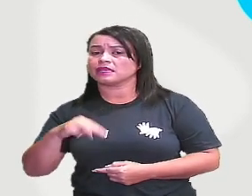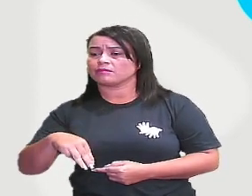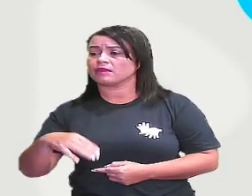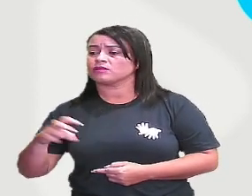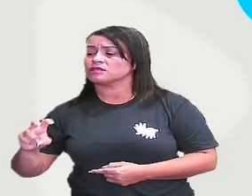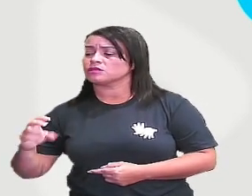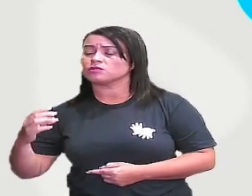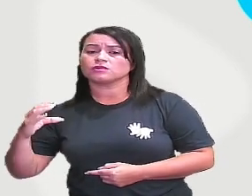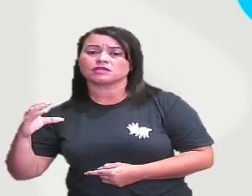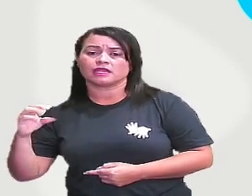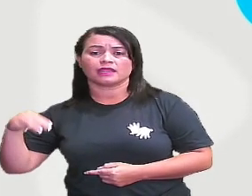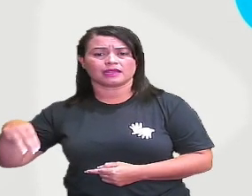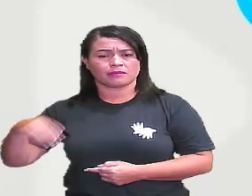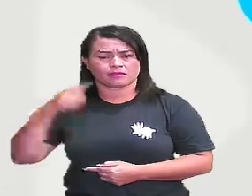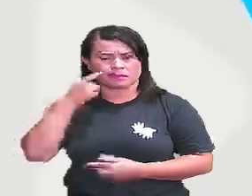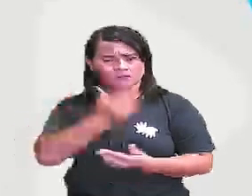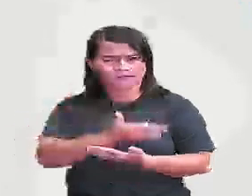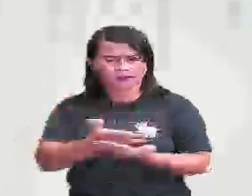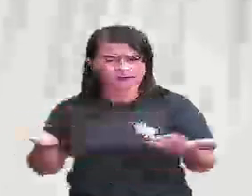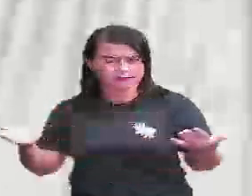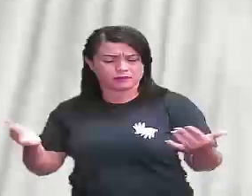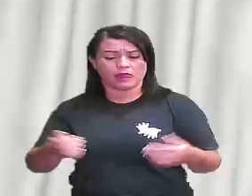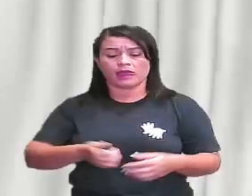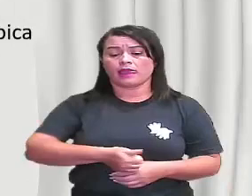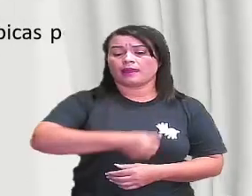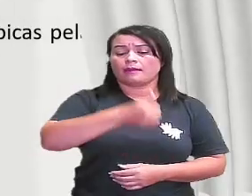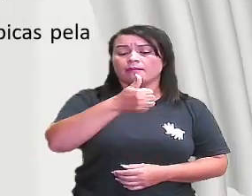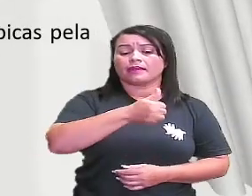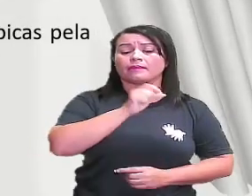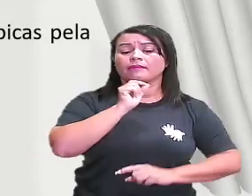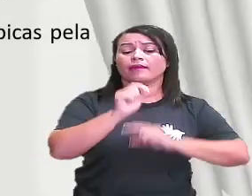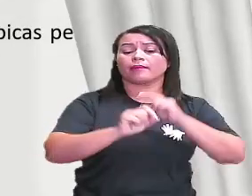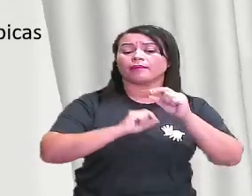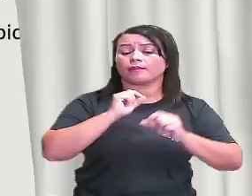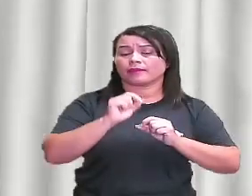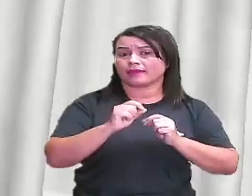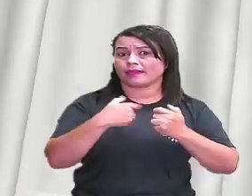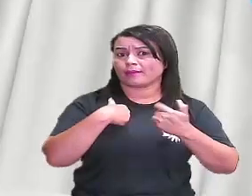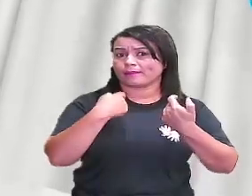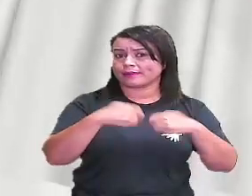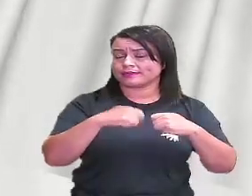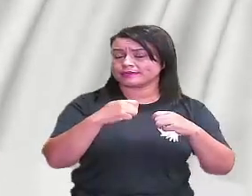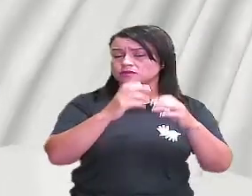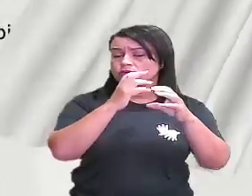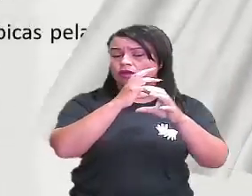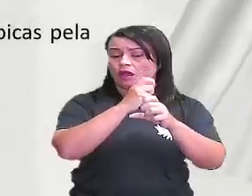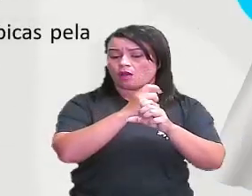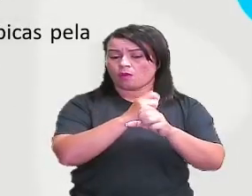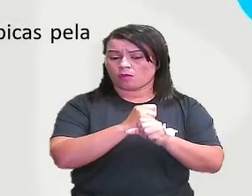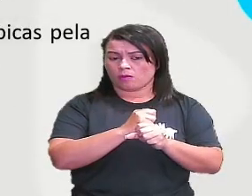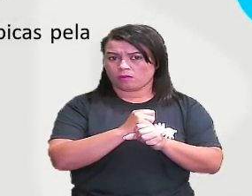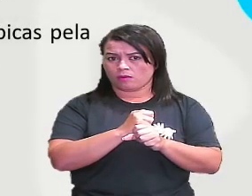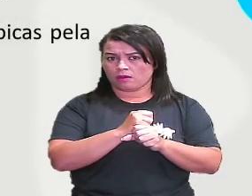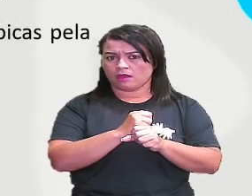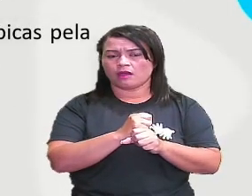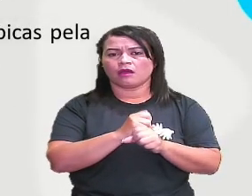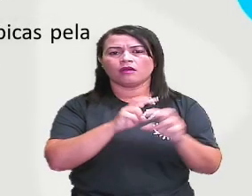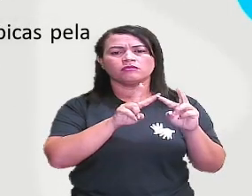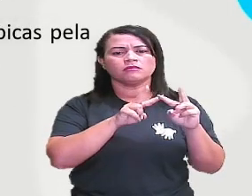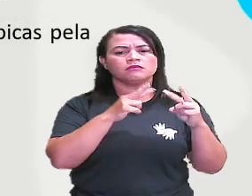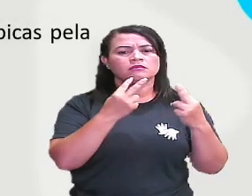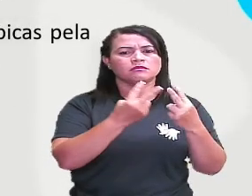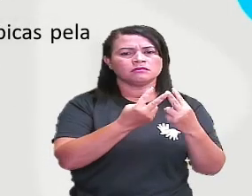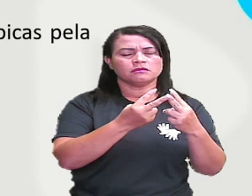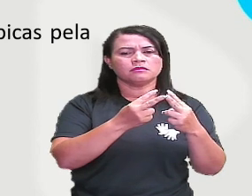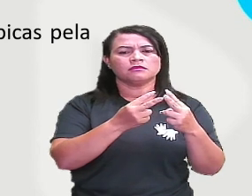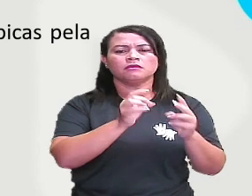5 centímetros. Então, vamos lá. Primeiramente, eu preciso calcular o volume de